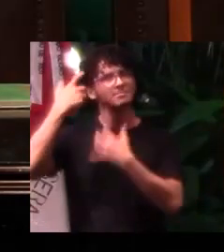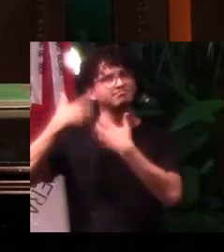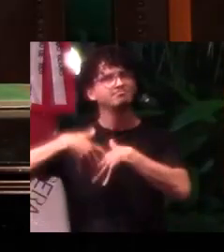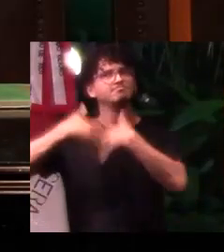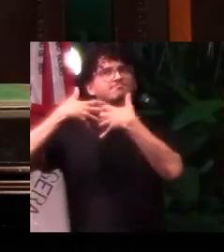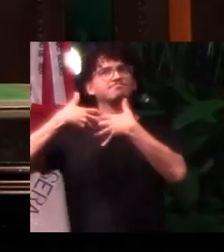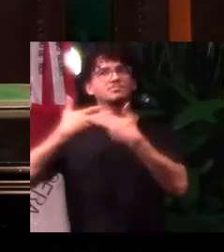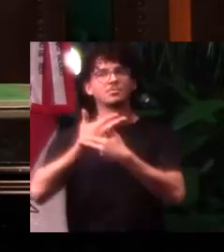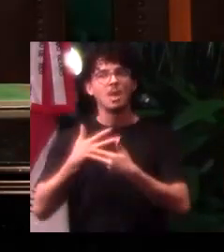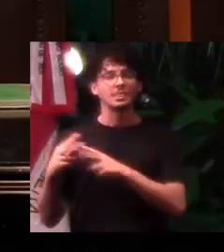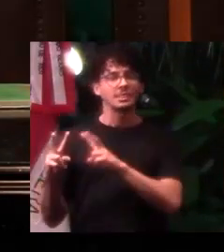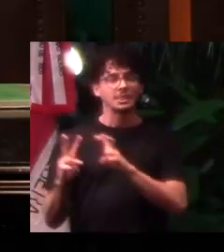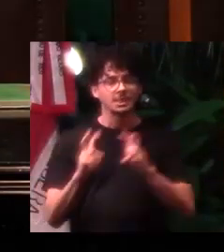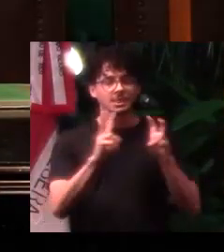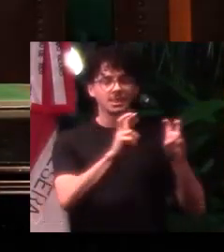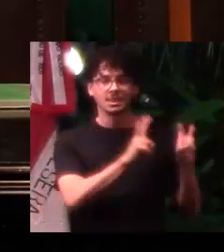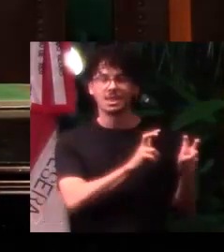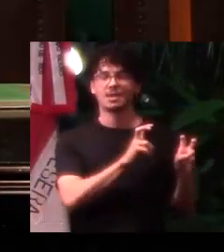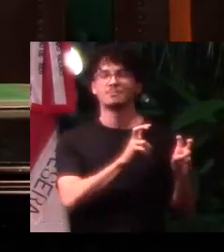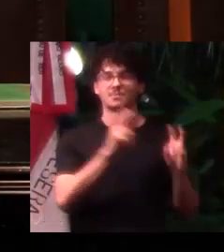atormentam os